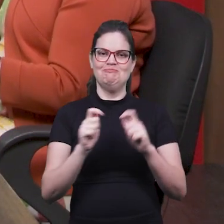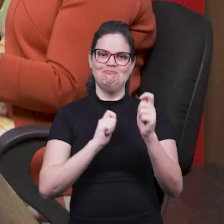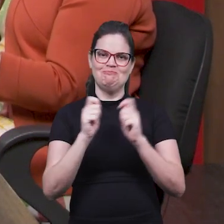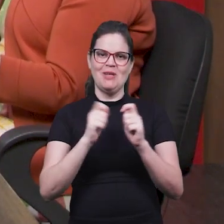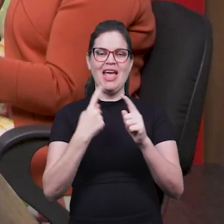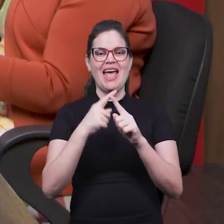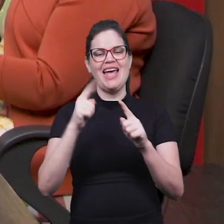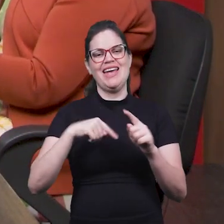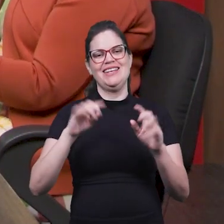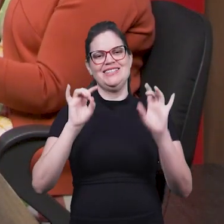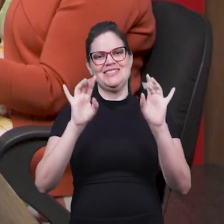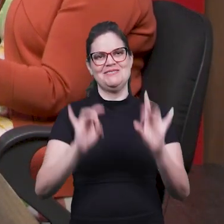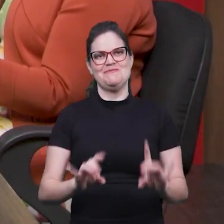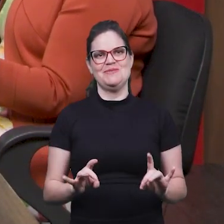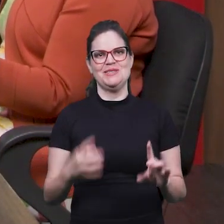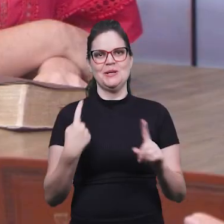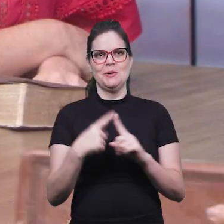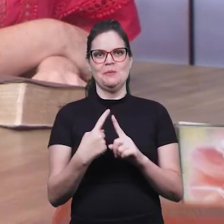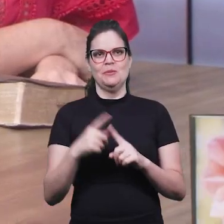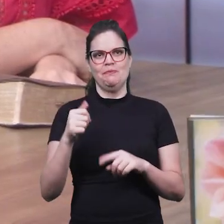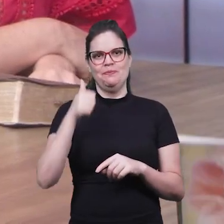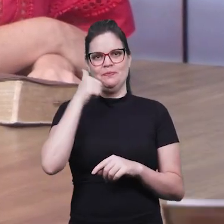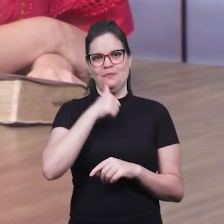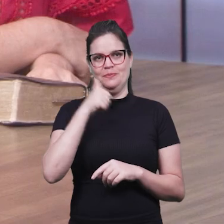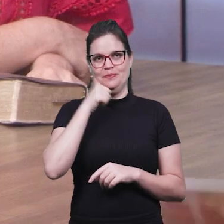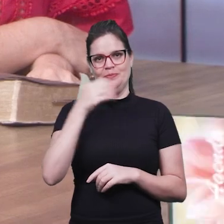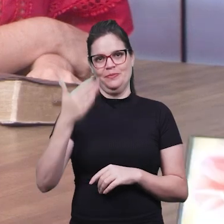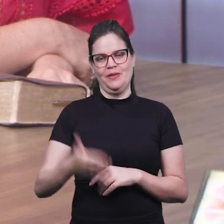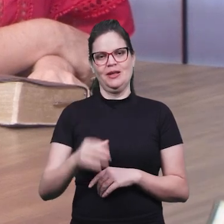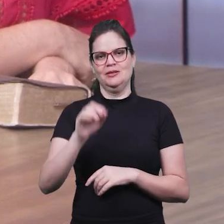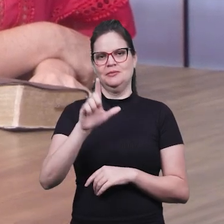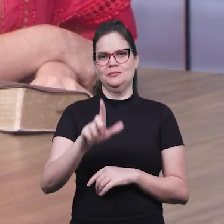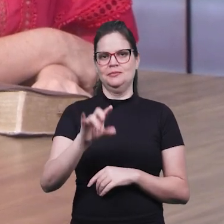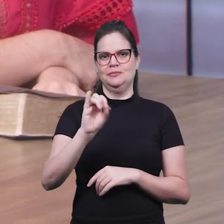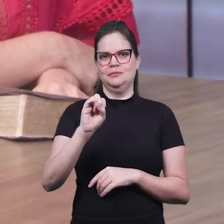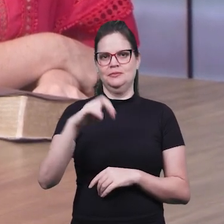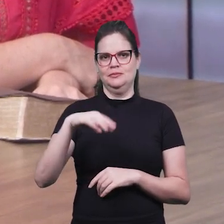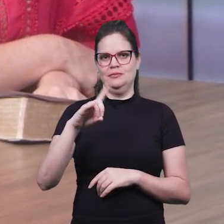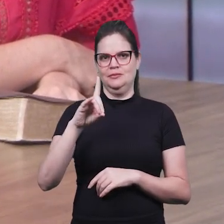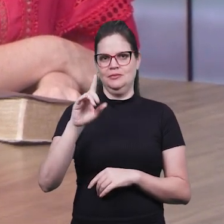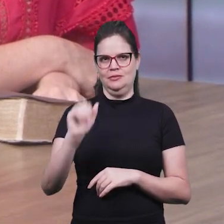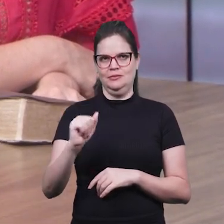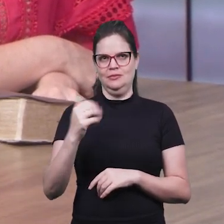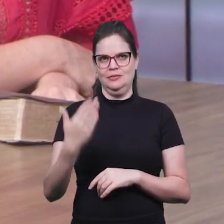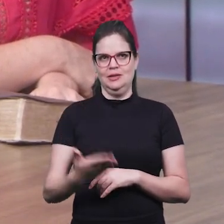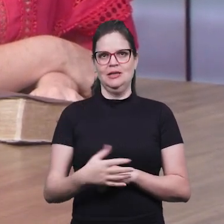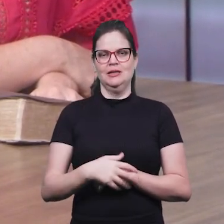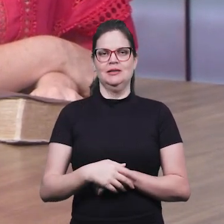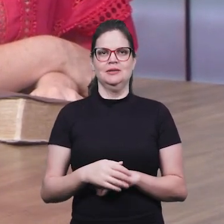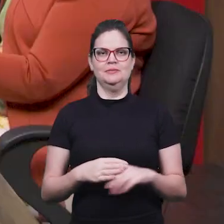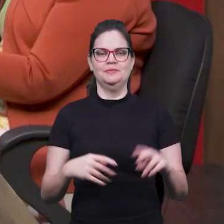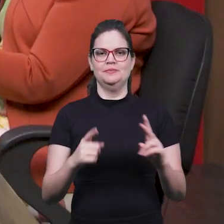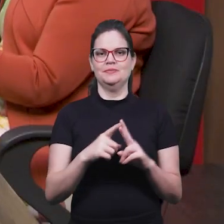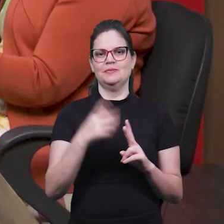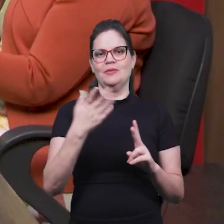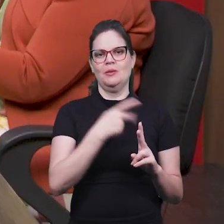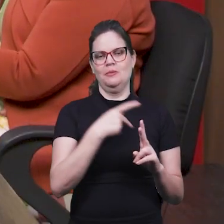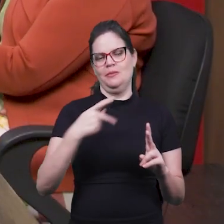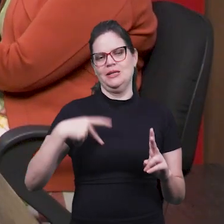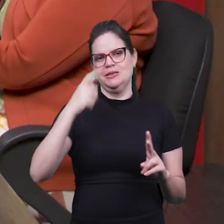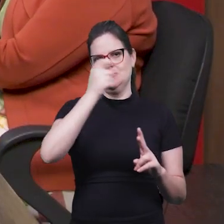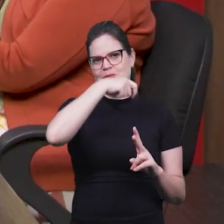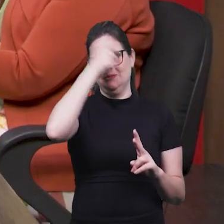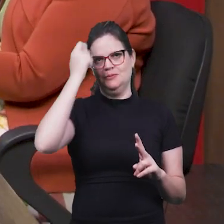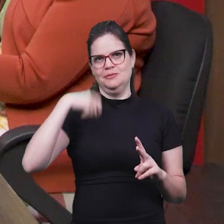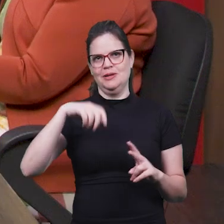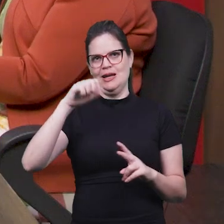feito com a irmã Linda, que ela já disse o sentido do nome, e com o pastor Amado,